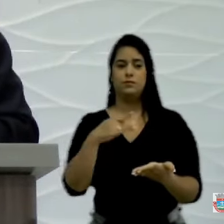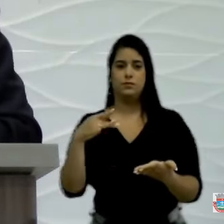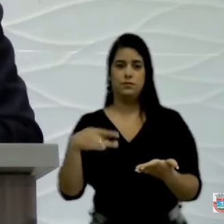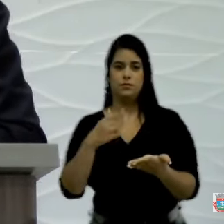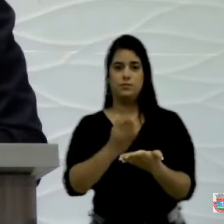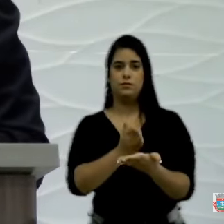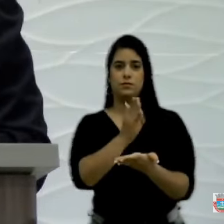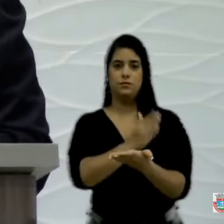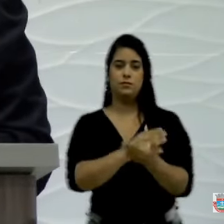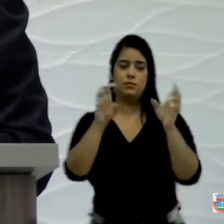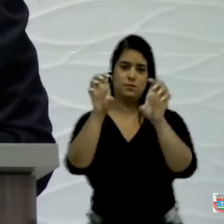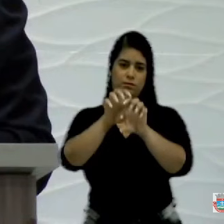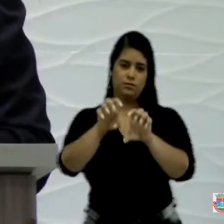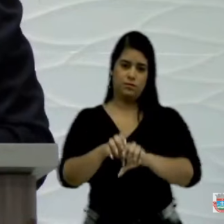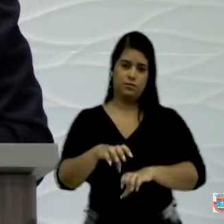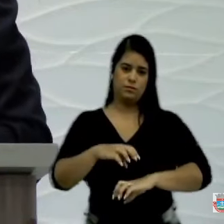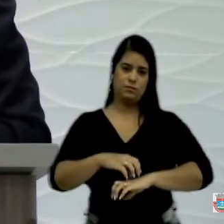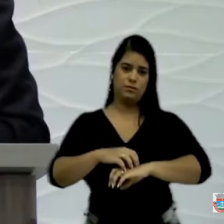para a infraestrutura.